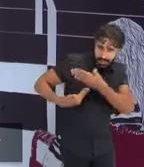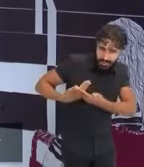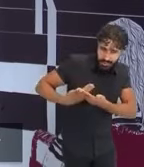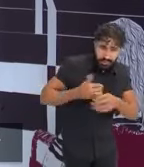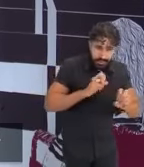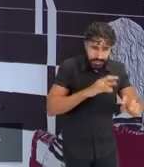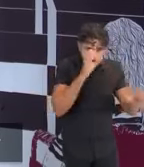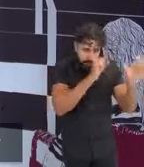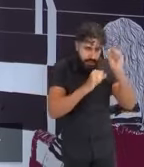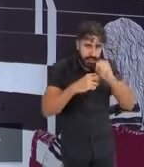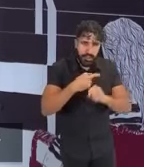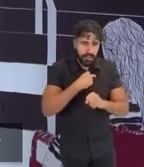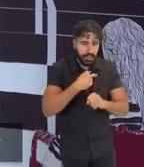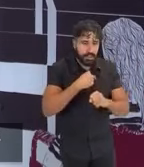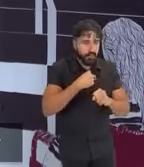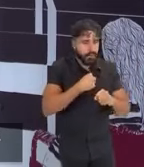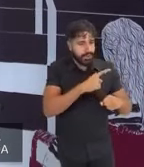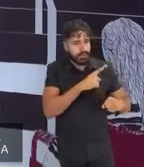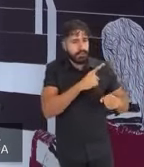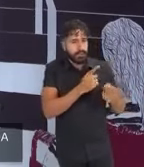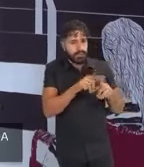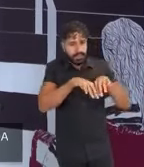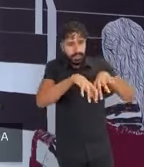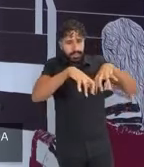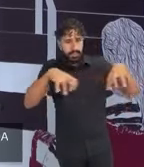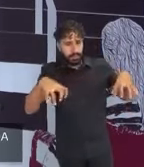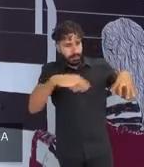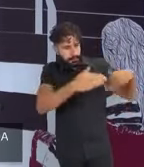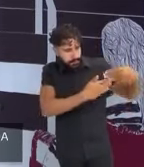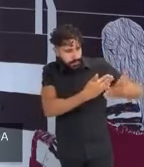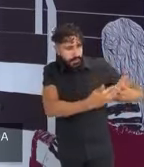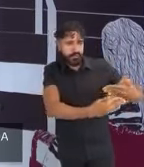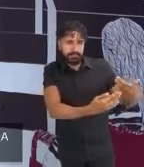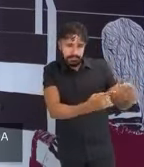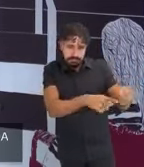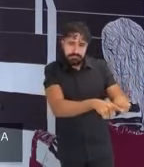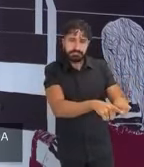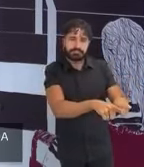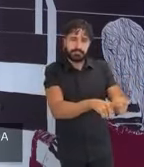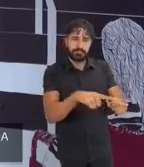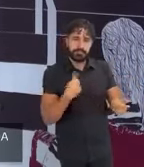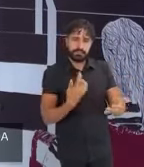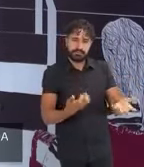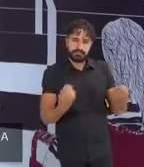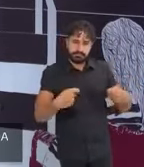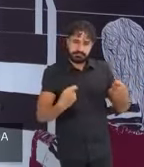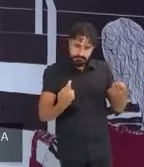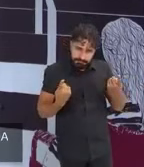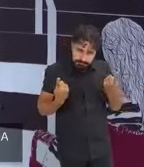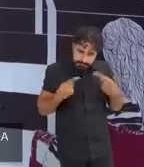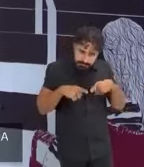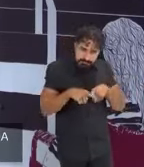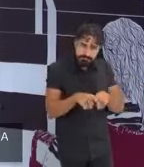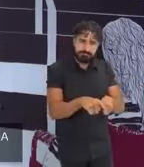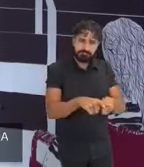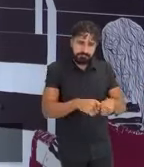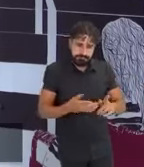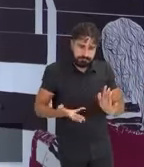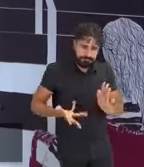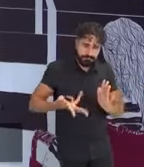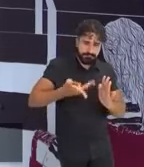não podem estar-se fora da procura, fora da boniteza e da alegria. Então, que sejamos em busca desse aperfeiçoamento